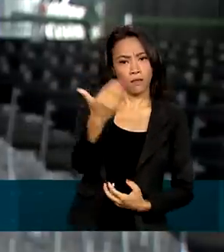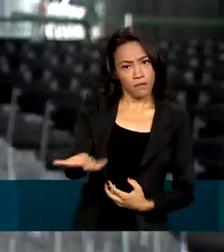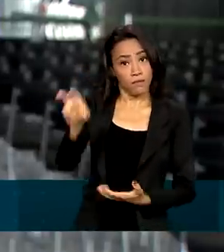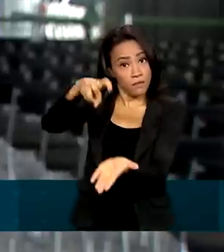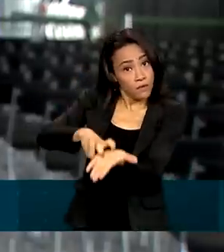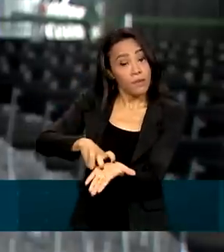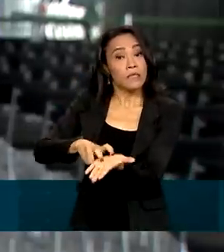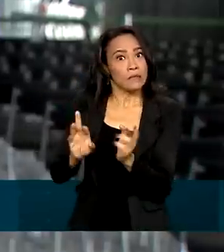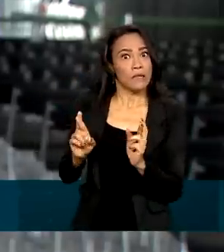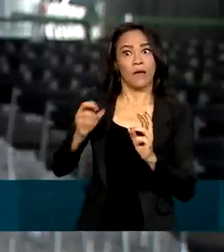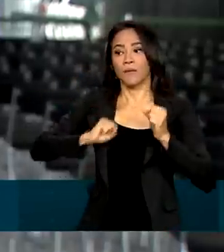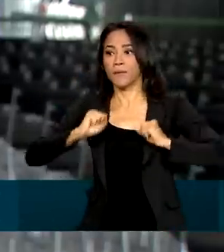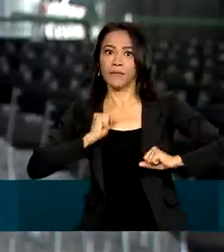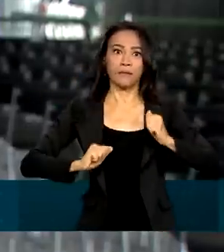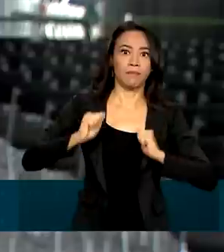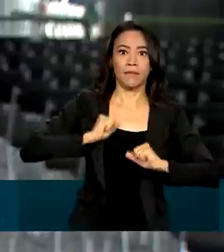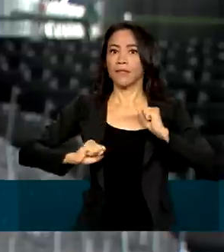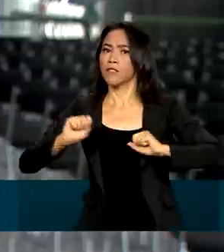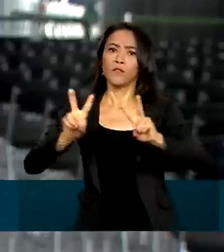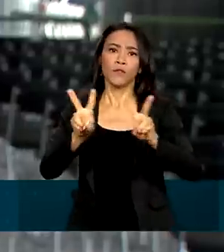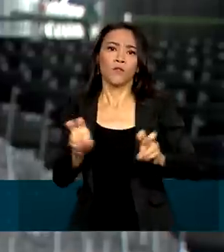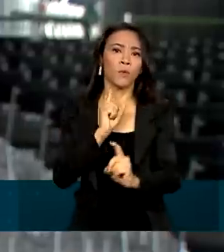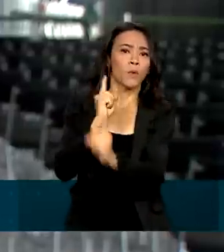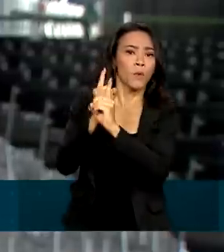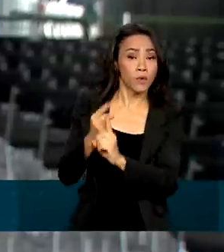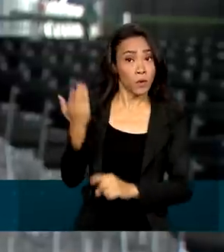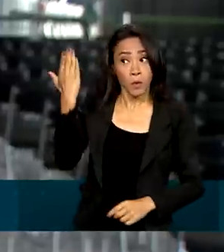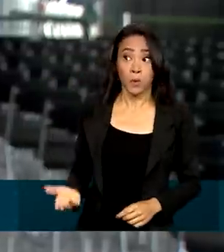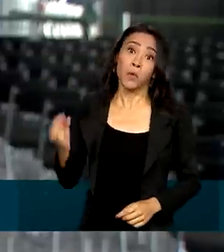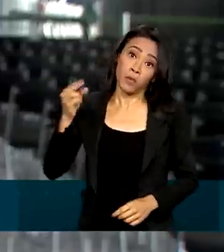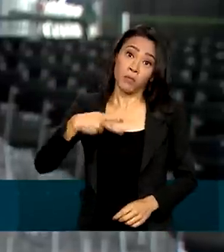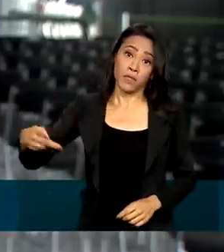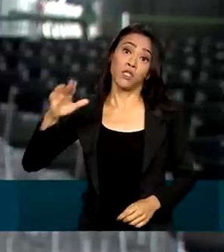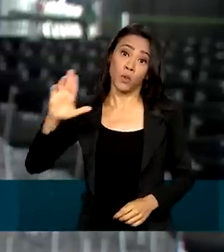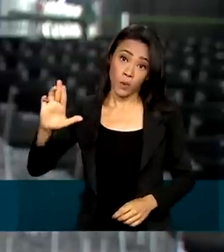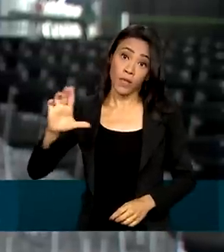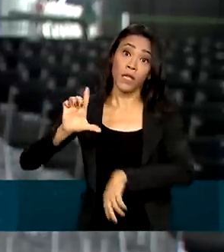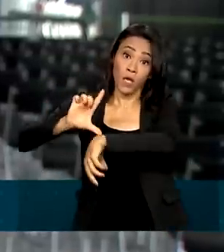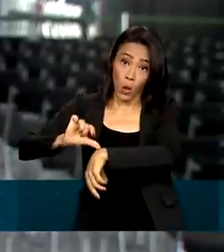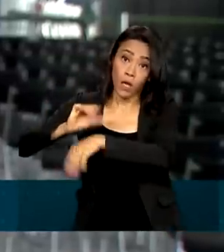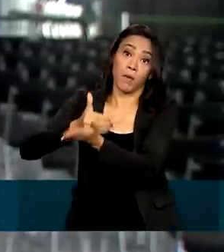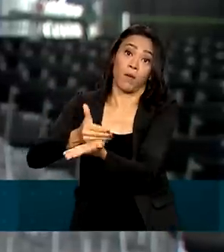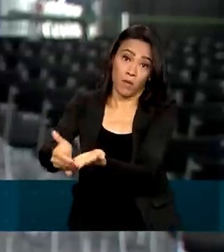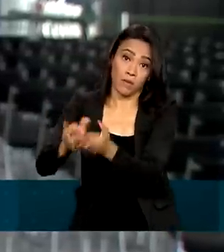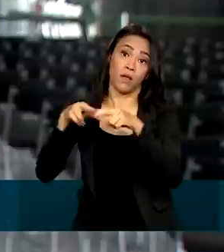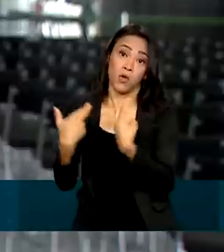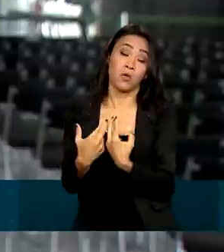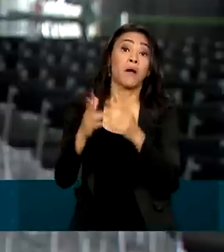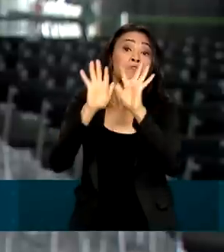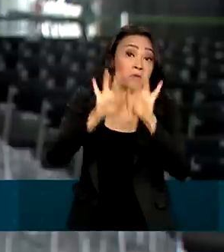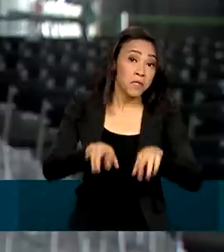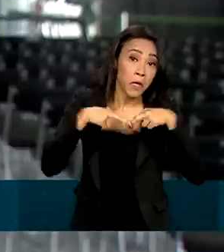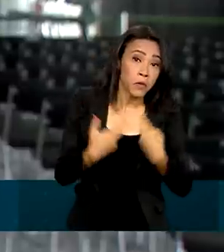expectativa né em torno desse encontro que segundo o próprio presidente Lula tem hora para começar mas não tem hora para acabar né